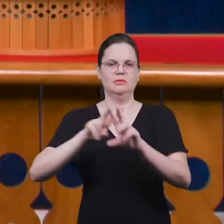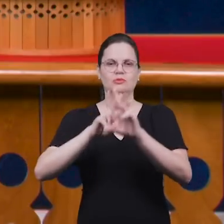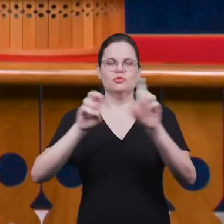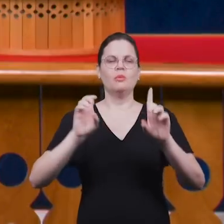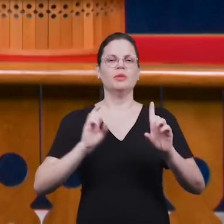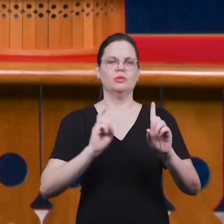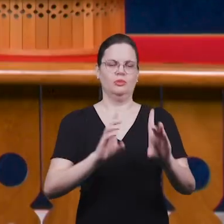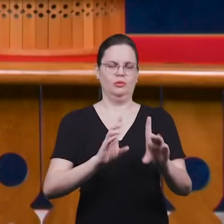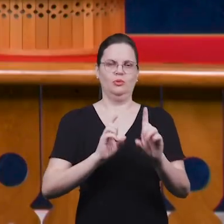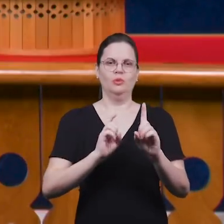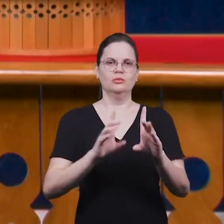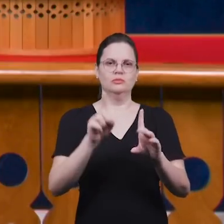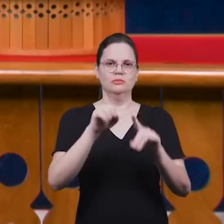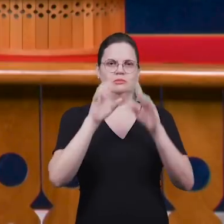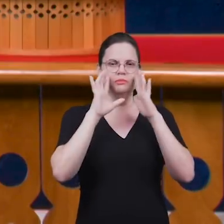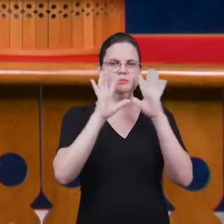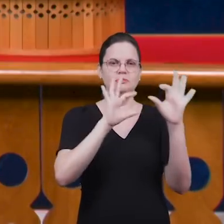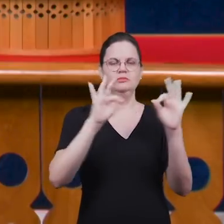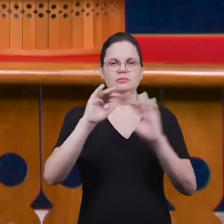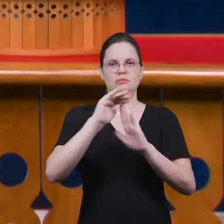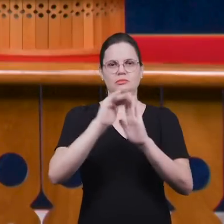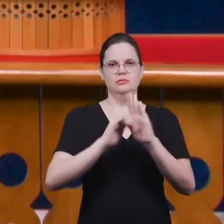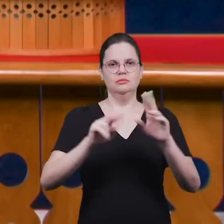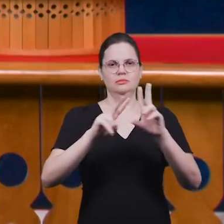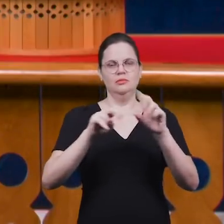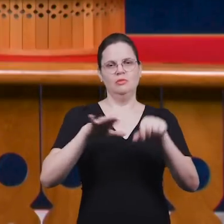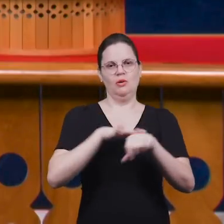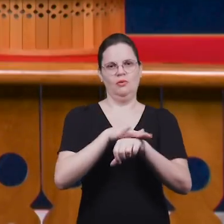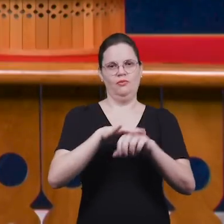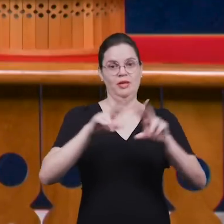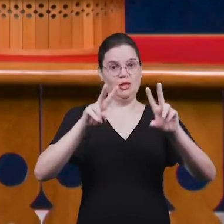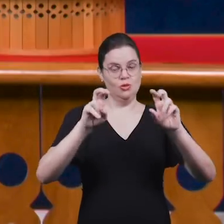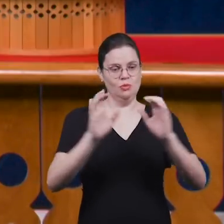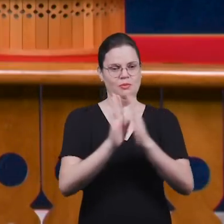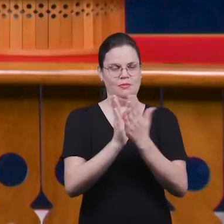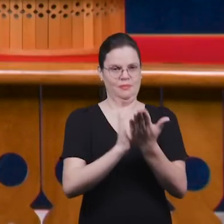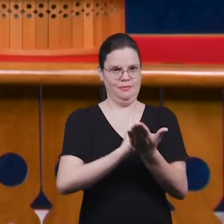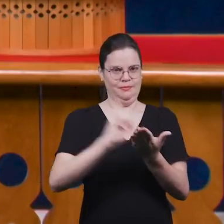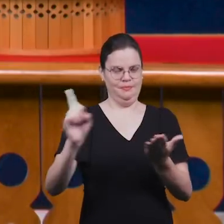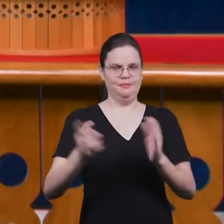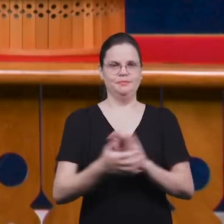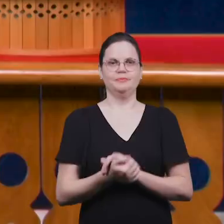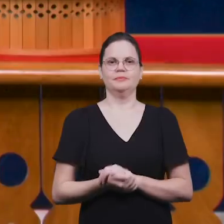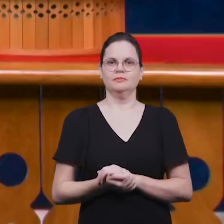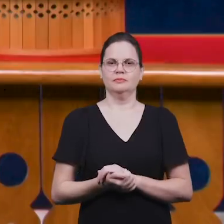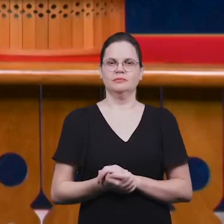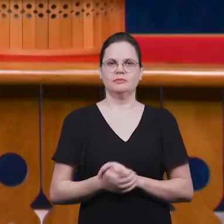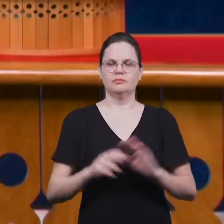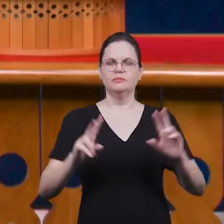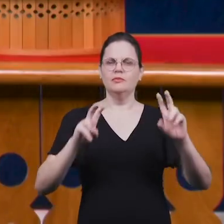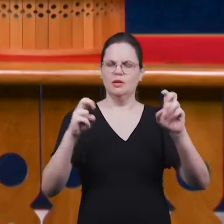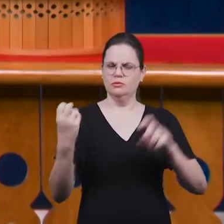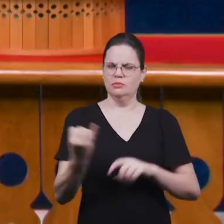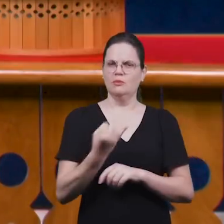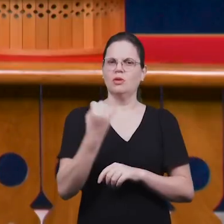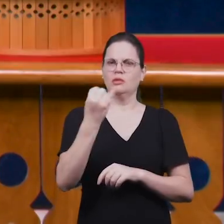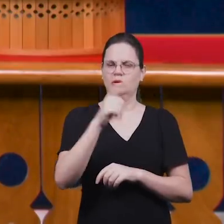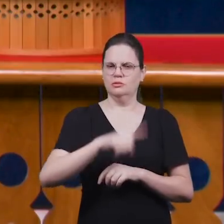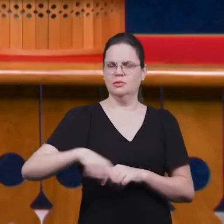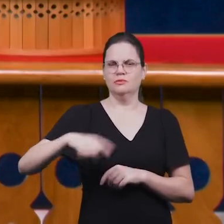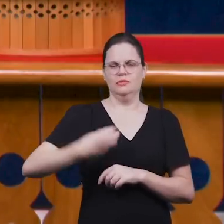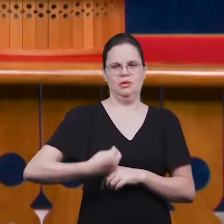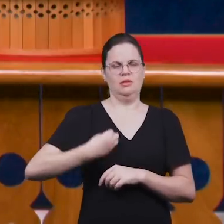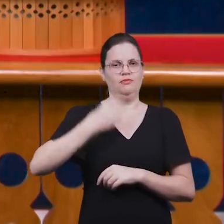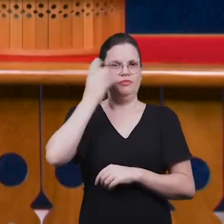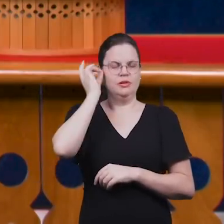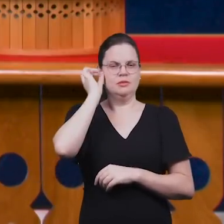os irmãos vão acompanhar o programa Conversas Bíblicas, com um assunto muito